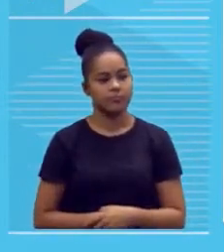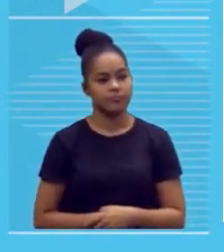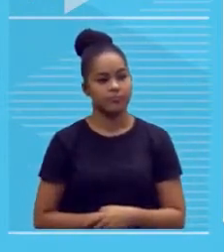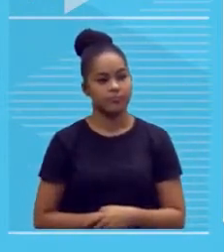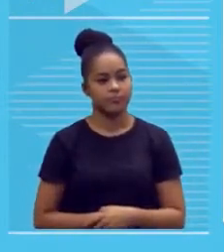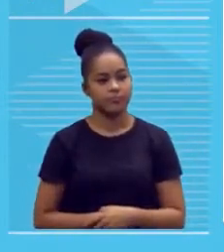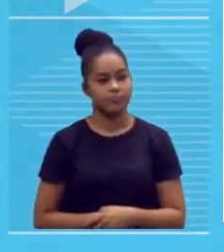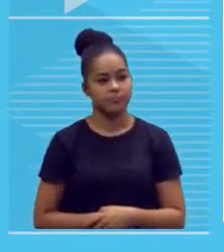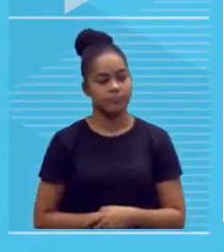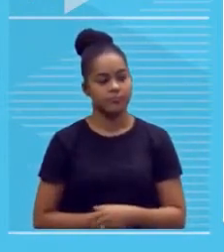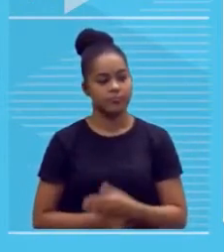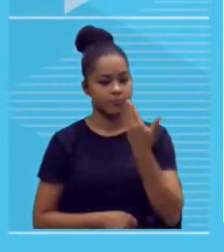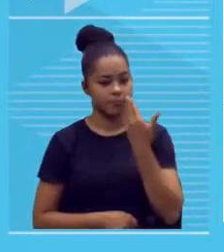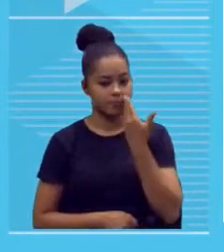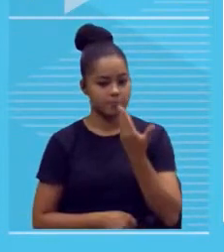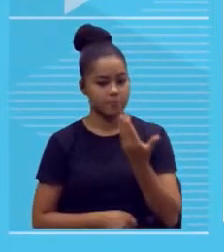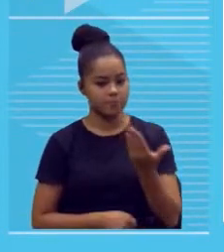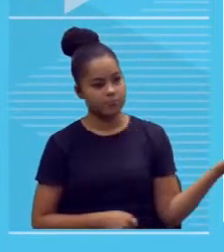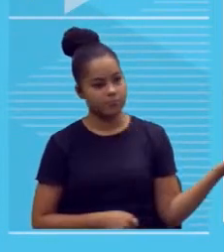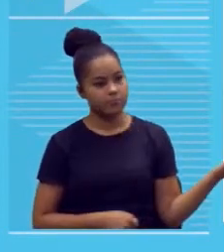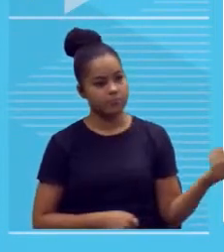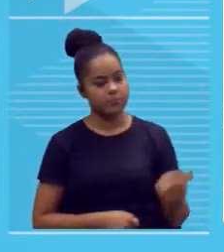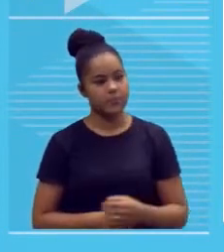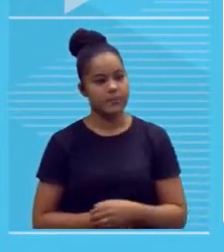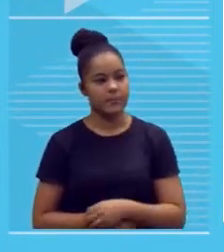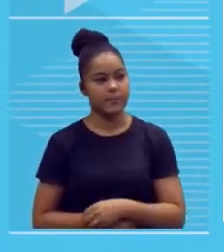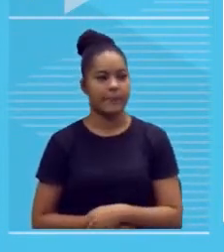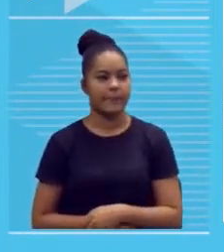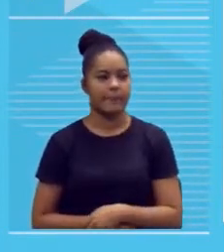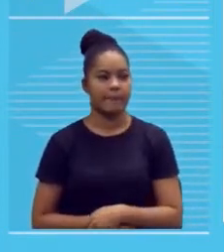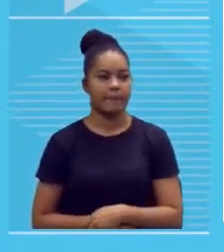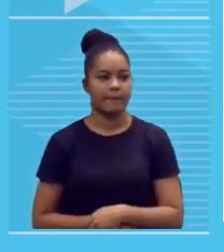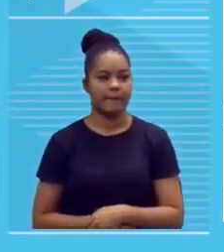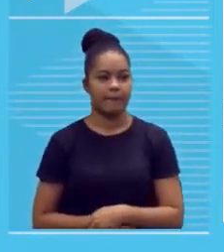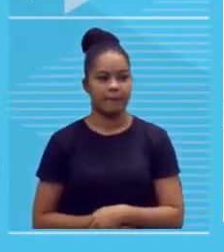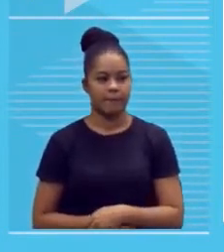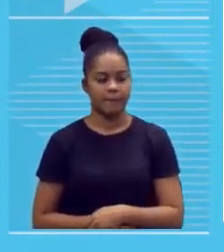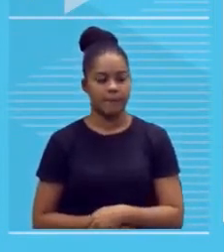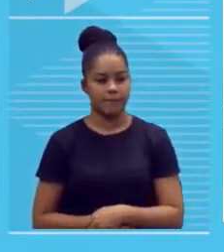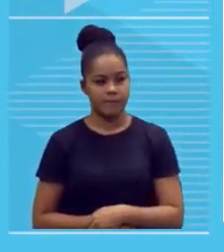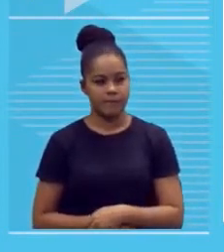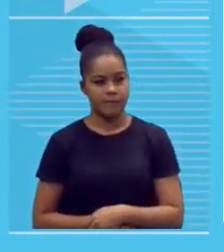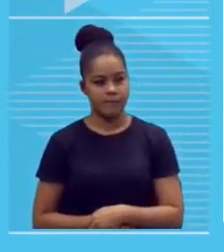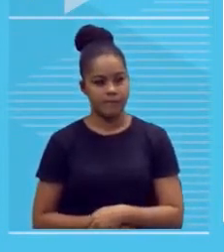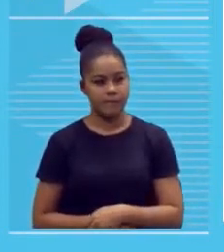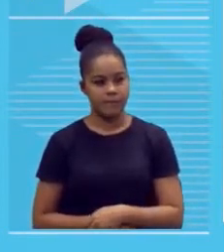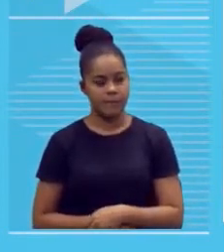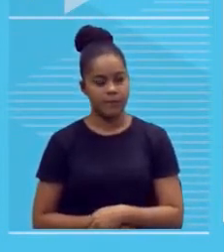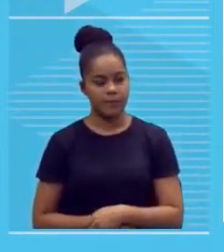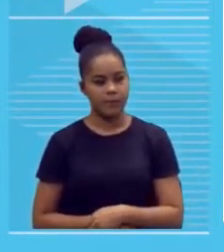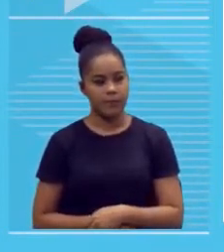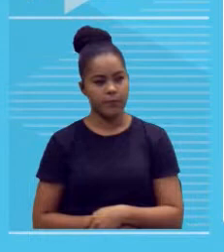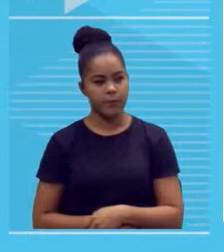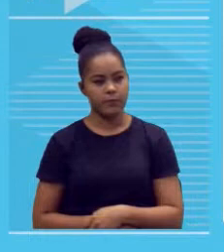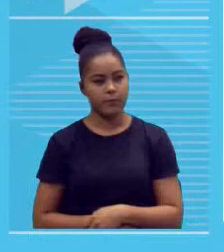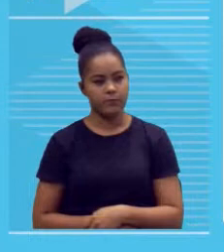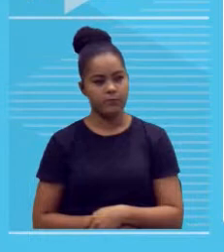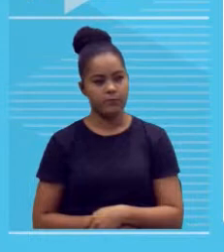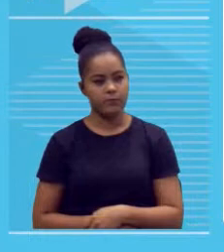Vai ficar y menos 2 é igual a 1 que multiplica x mais